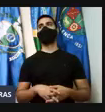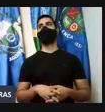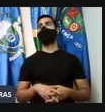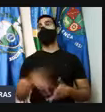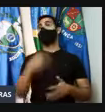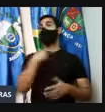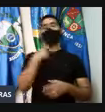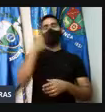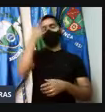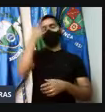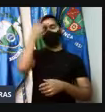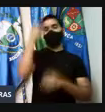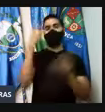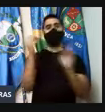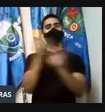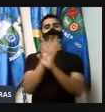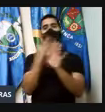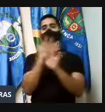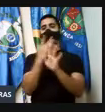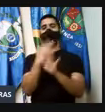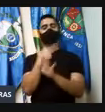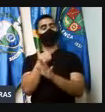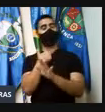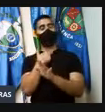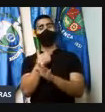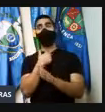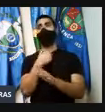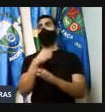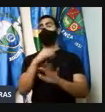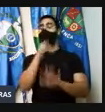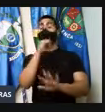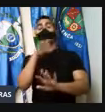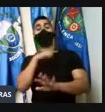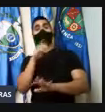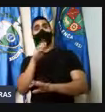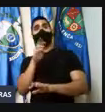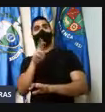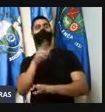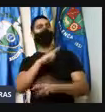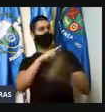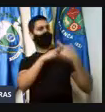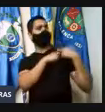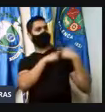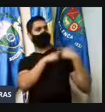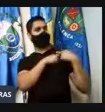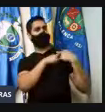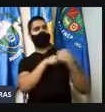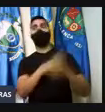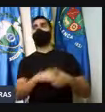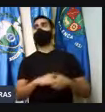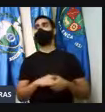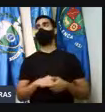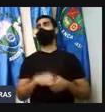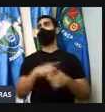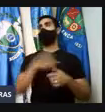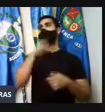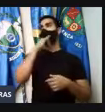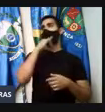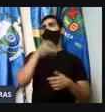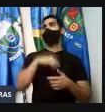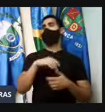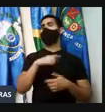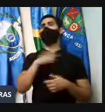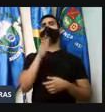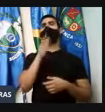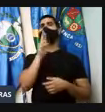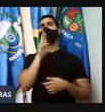aglomeração em todo o nosso município, né? Tem bares que vão ser responsáveis. Por exemplo, tem final de semana, tem bares